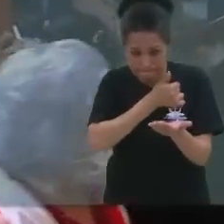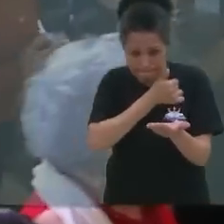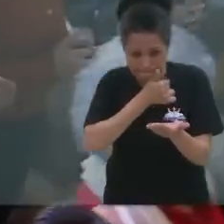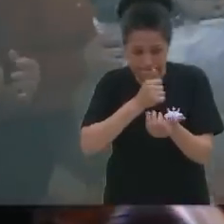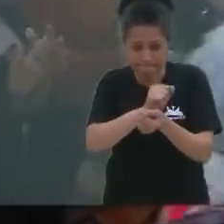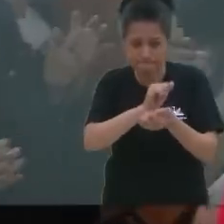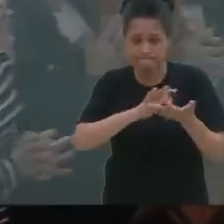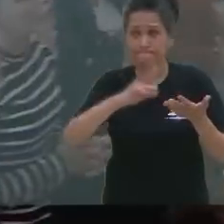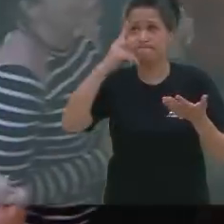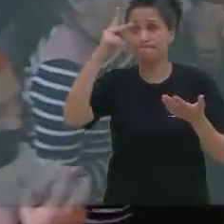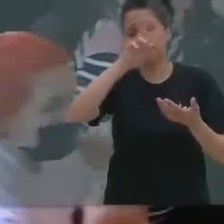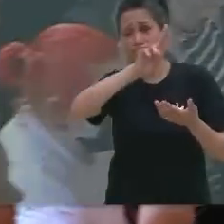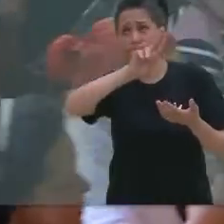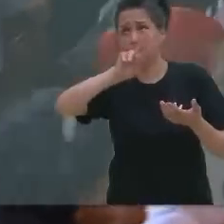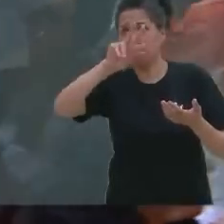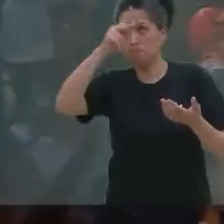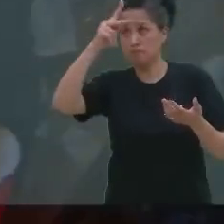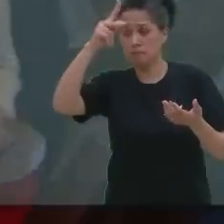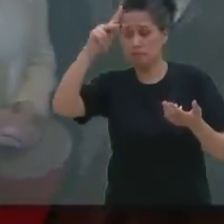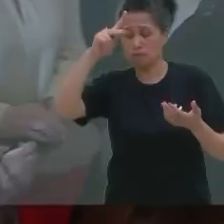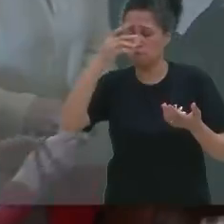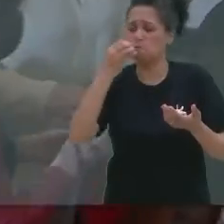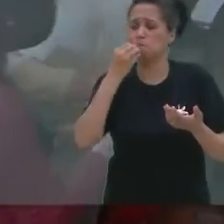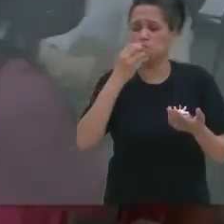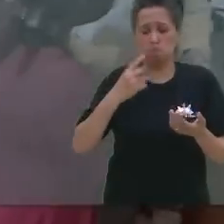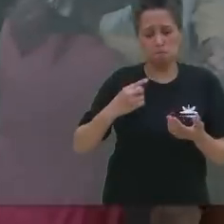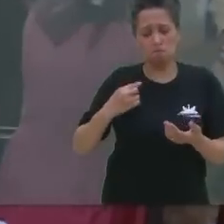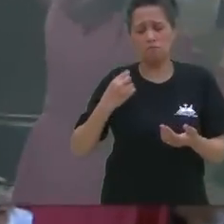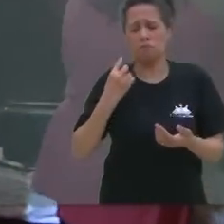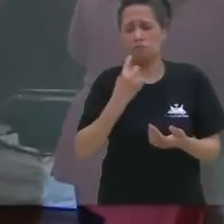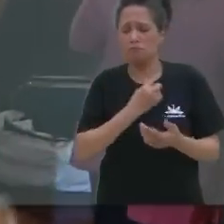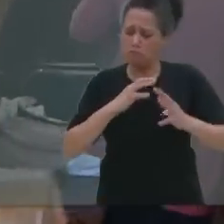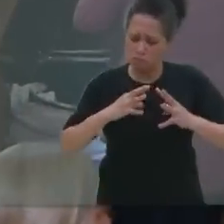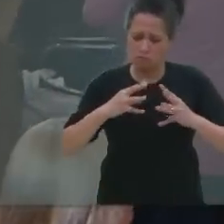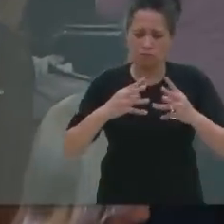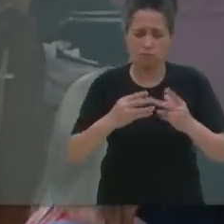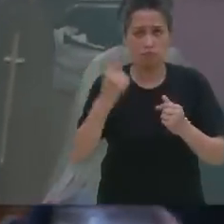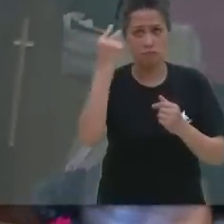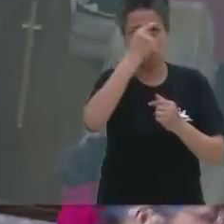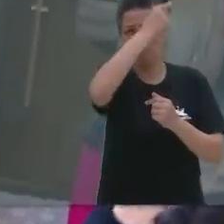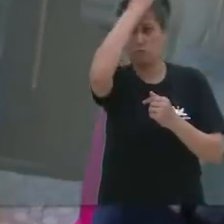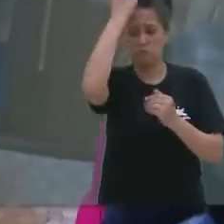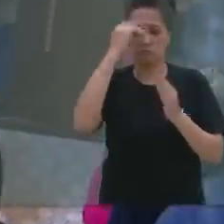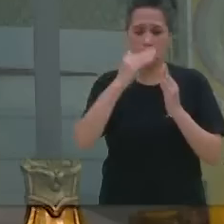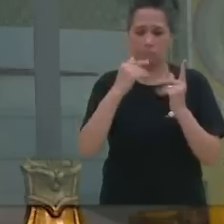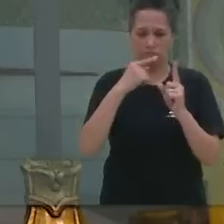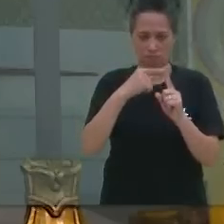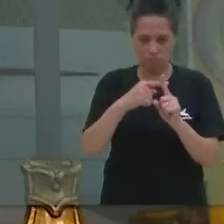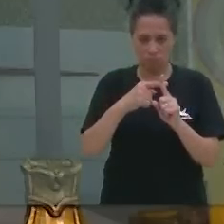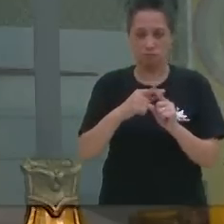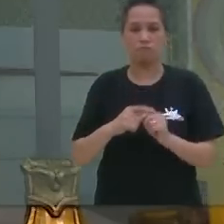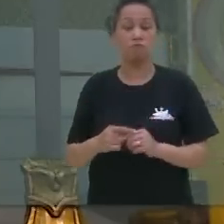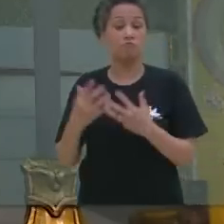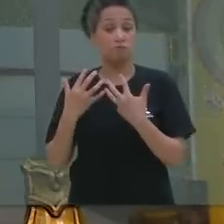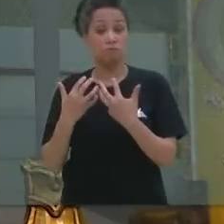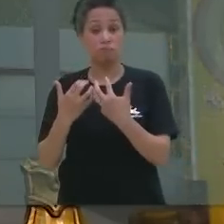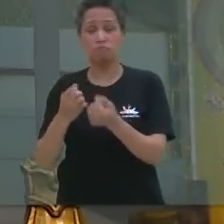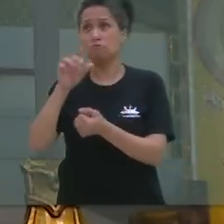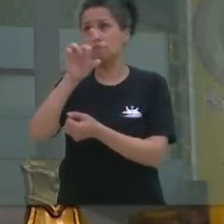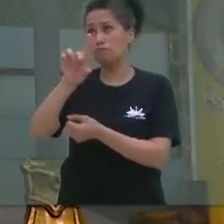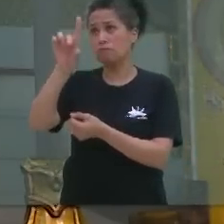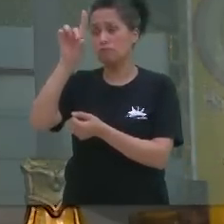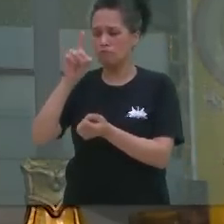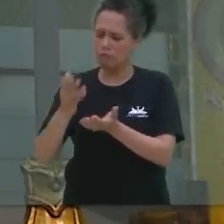sacrifício, para a glória do seu nome, para o nosso bem e de toda a Santa Igreja. Recebei, ó Deus,